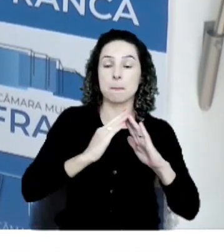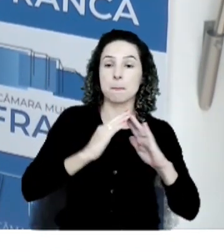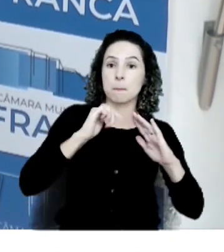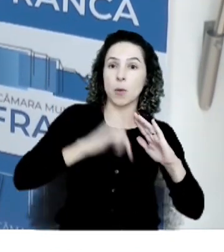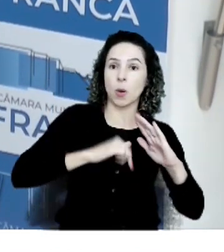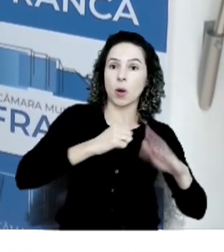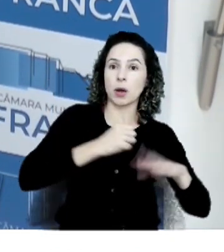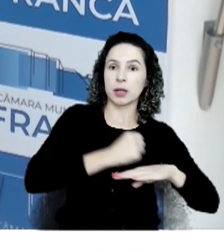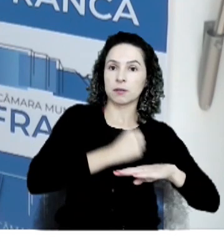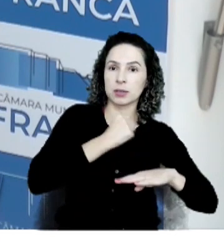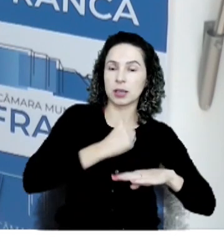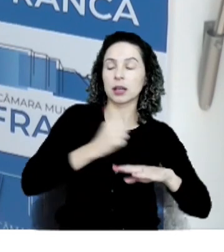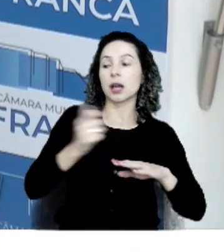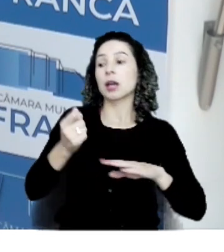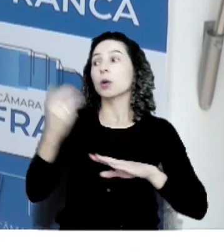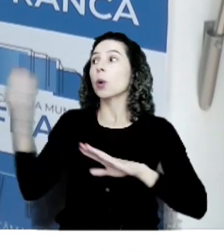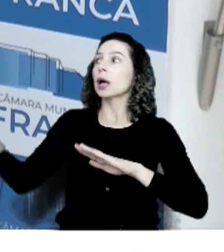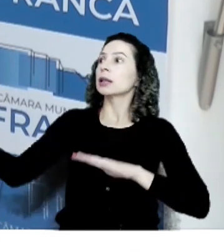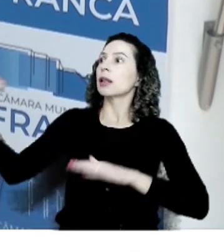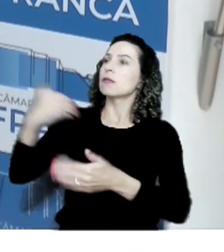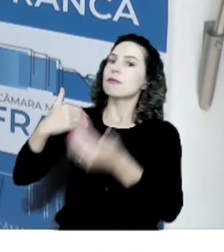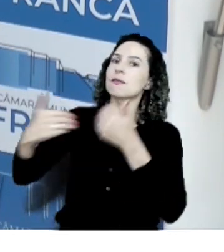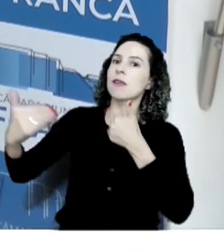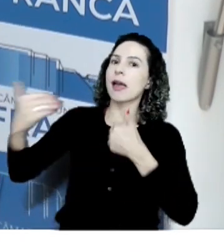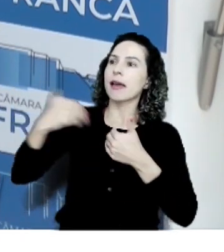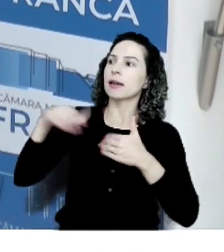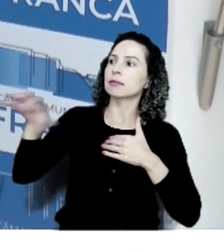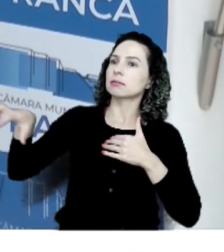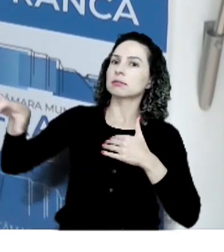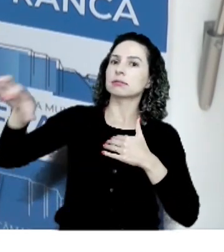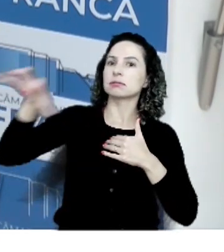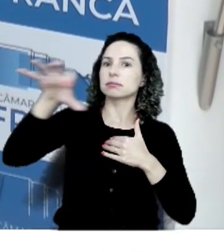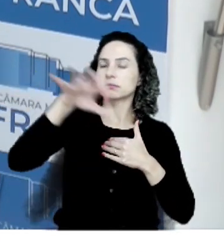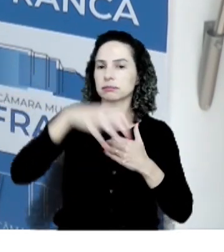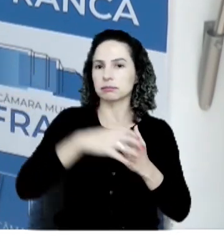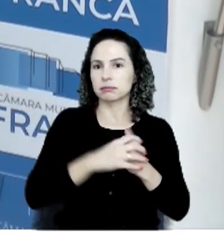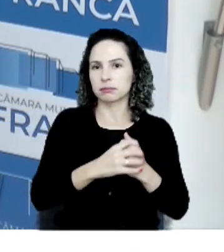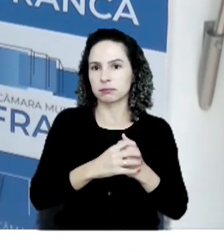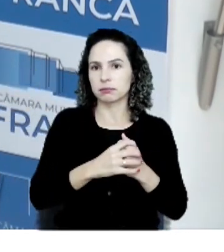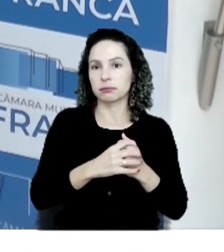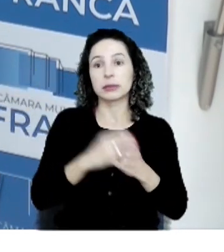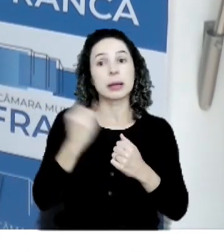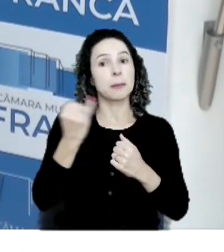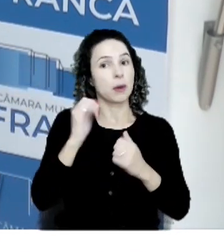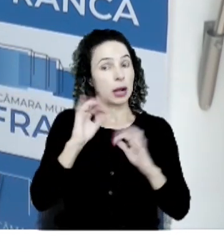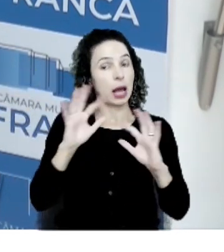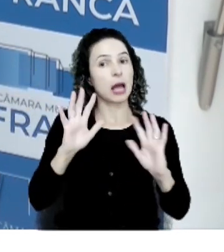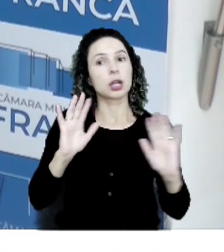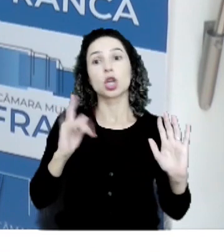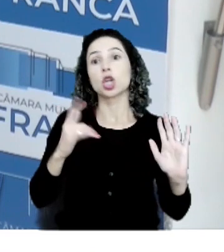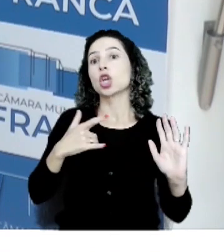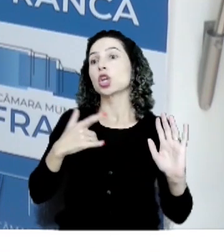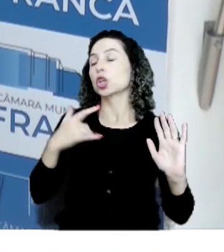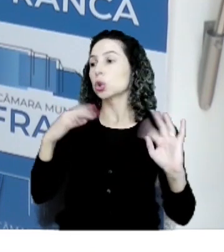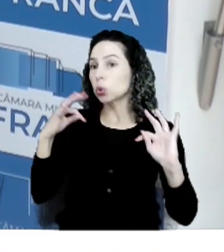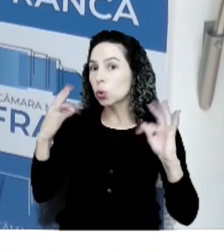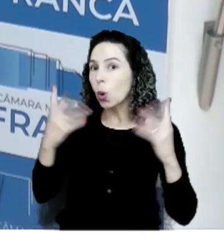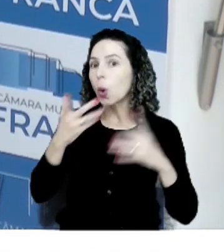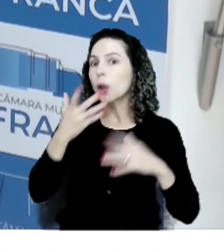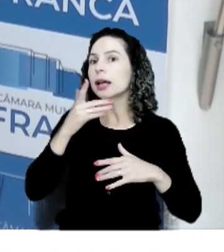cidade e quantas está vindo de cidades vizinhas. Deixando claro, mais uma vez, toda